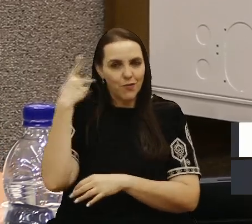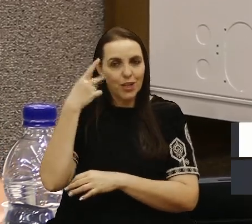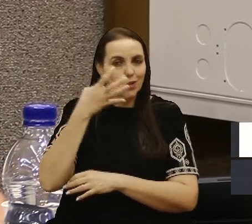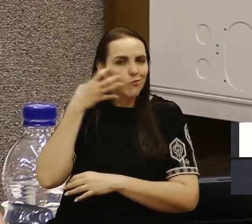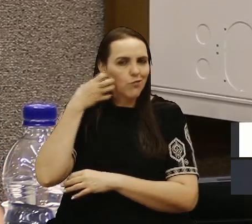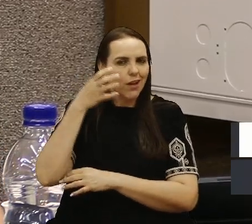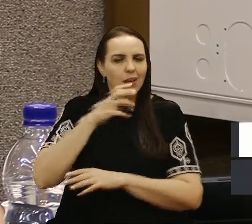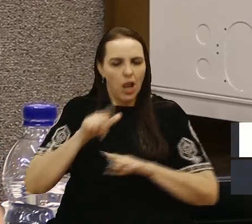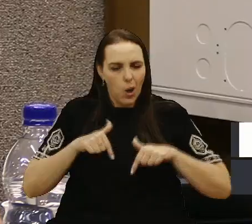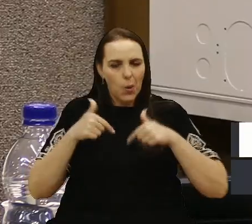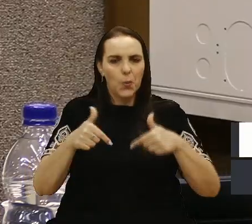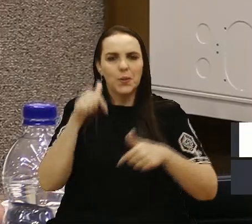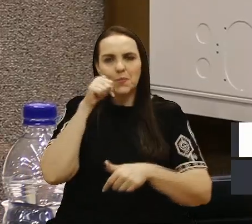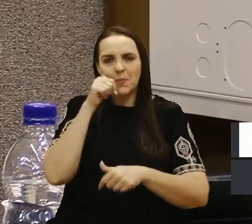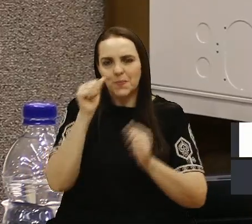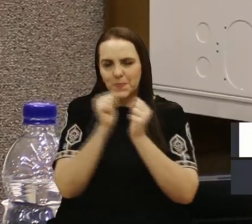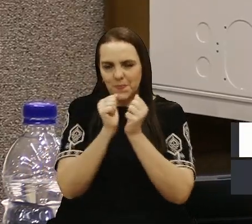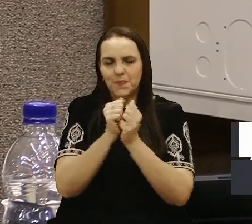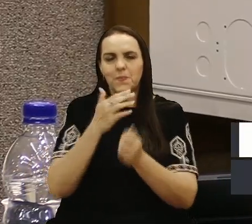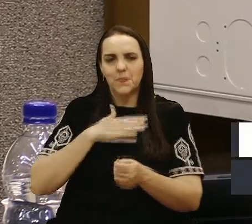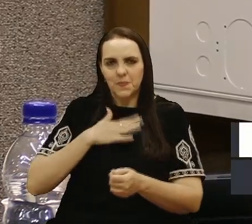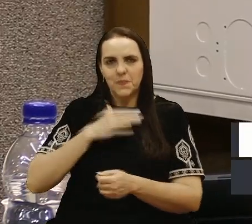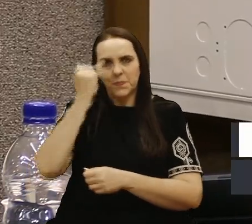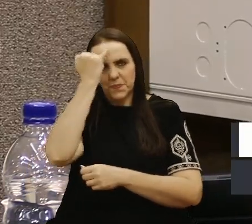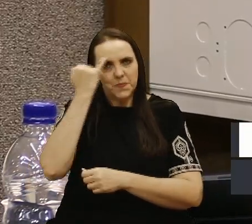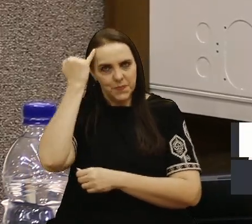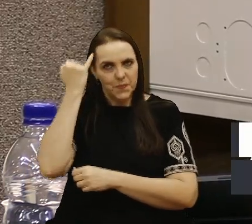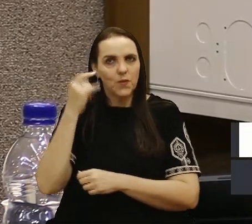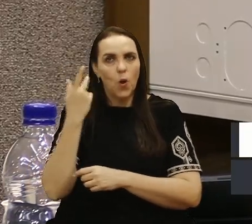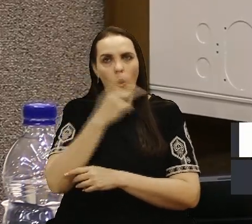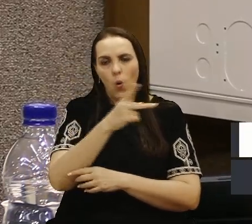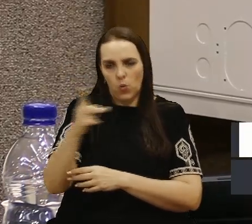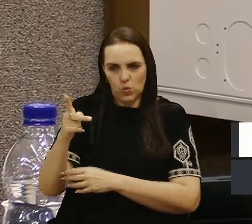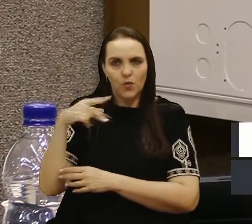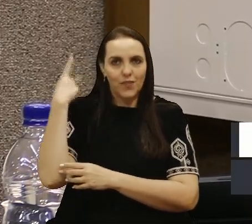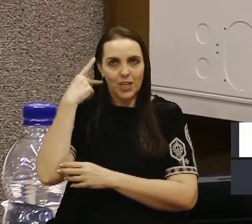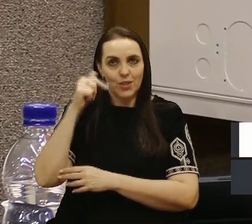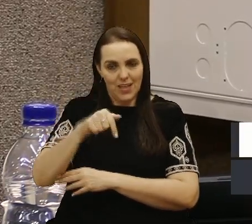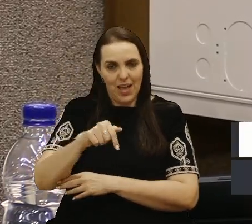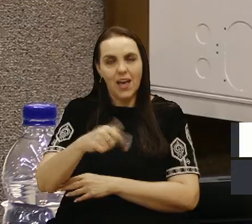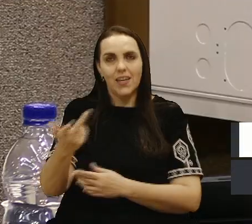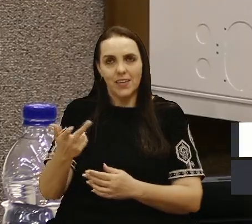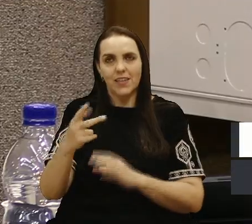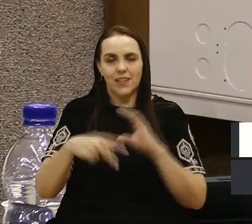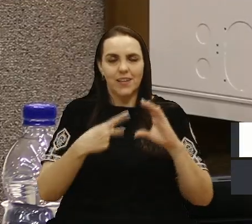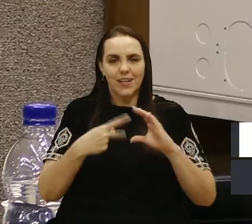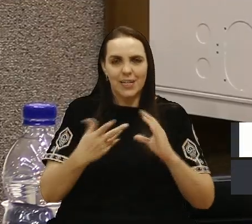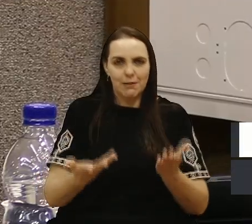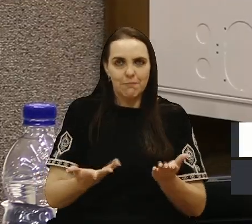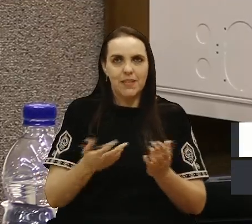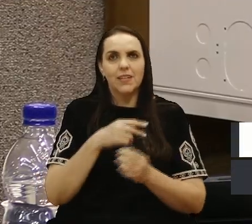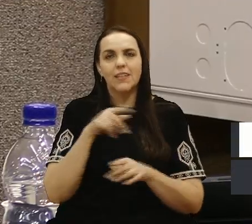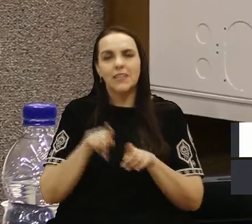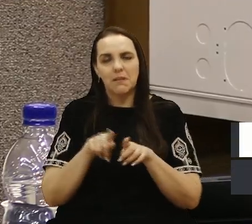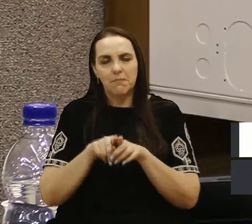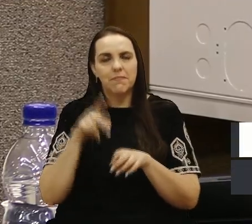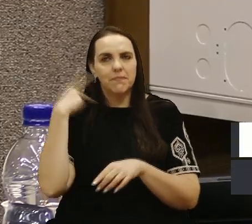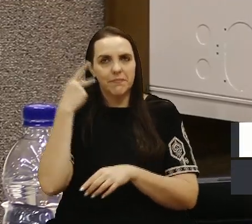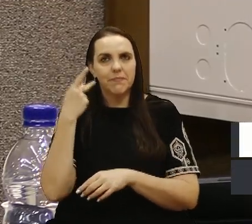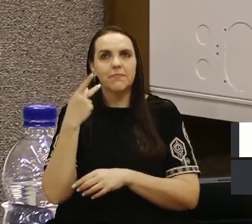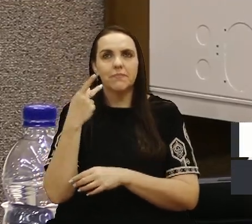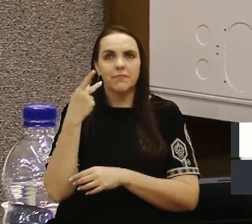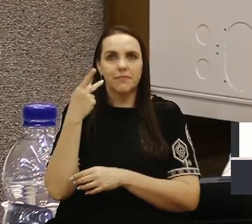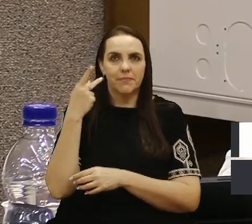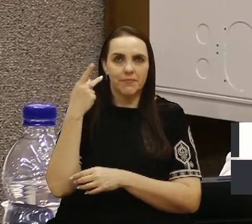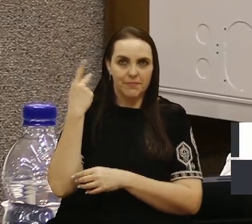dessas lutas das mulheres junto comigo, do vereador Zé D'Ambrosio e de outros vereadores dessa Casa Legislativa. E como falou a vereadora Andressa, que ontem até chegaram a se